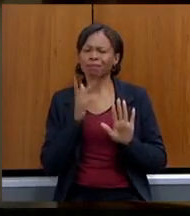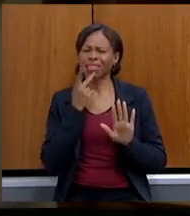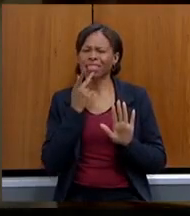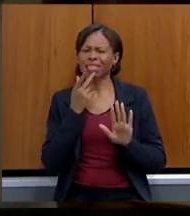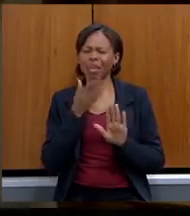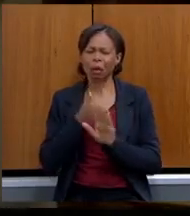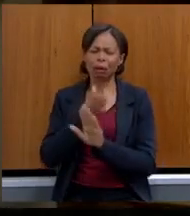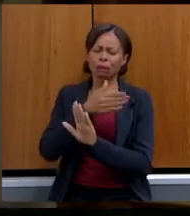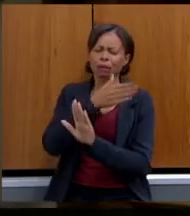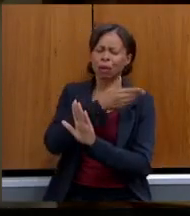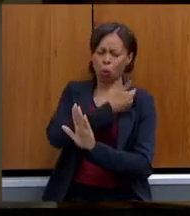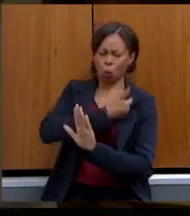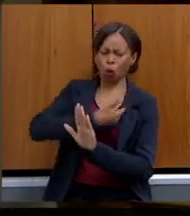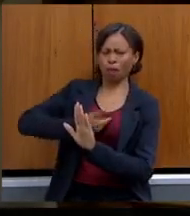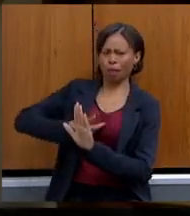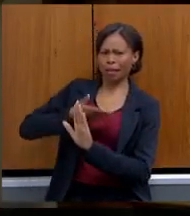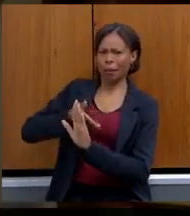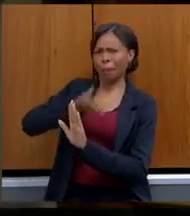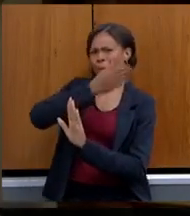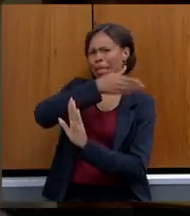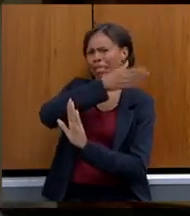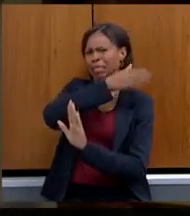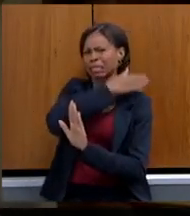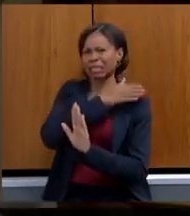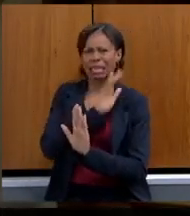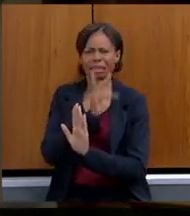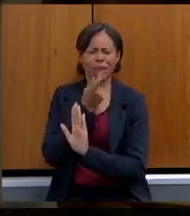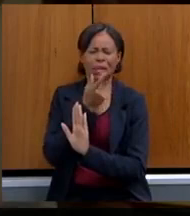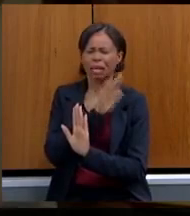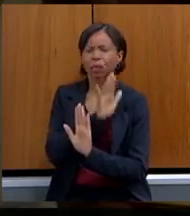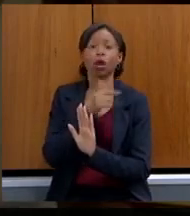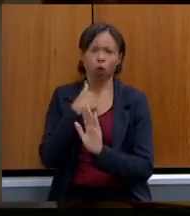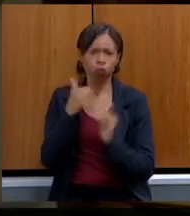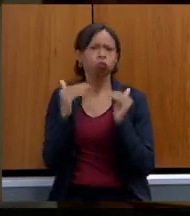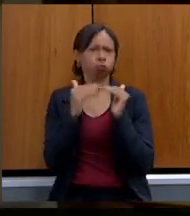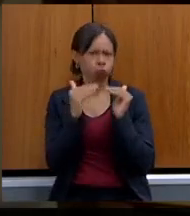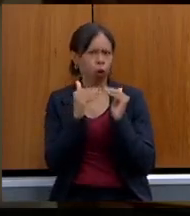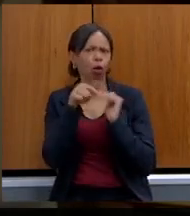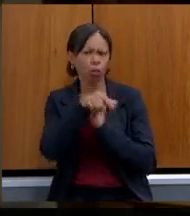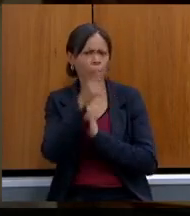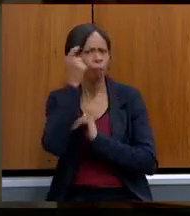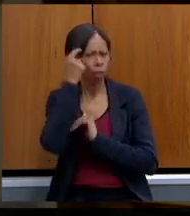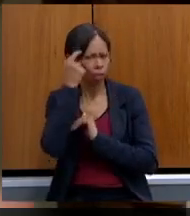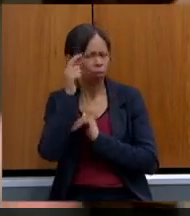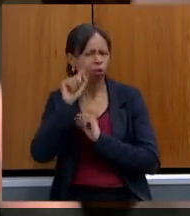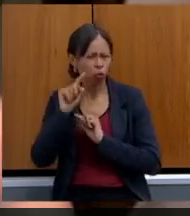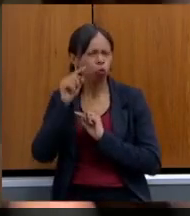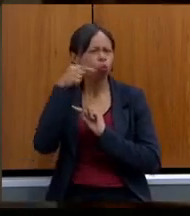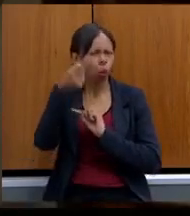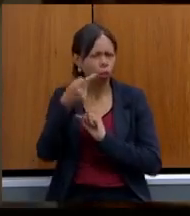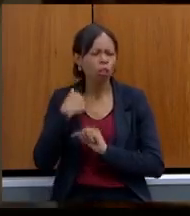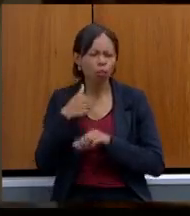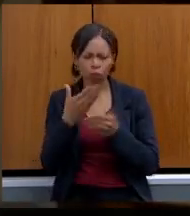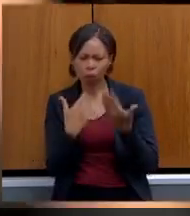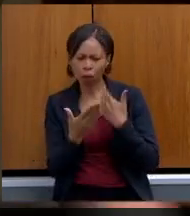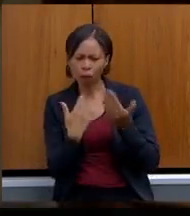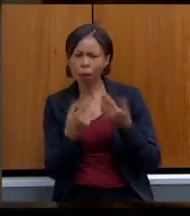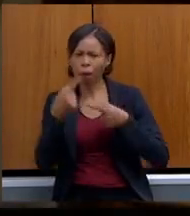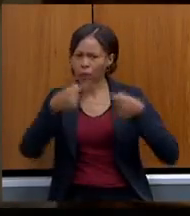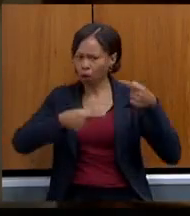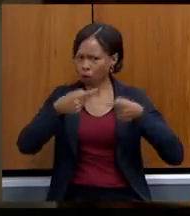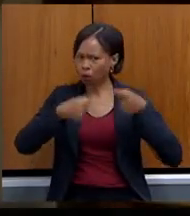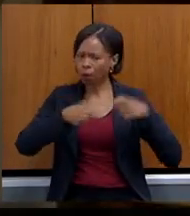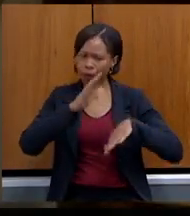do governo passado porque eu arrumo com a sua e pensamentos um dia outro nós vamos trocar ideias de Vamos fazer um